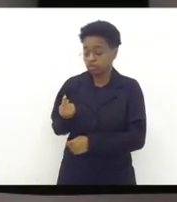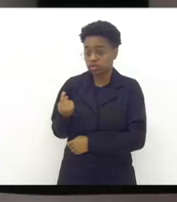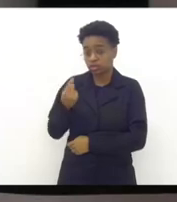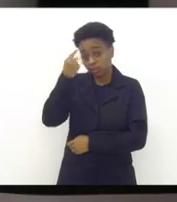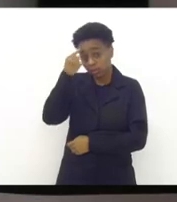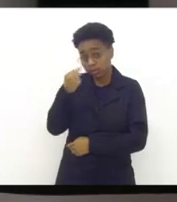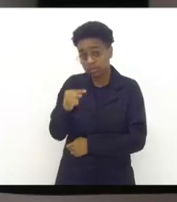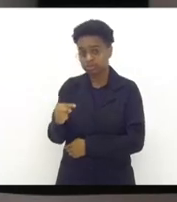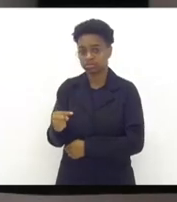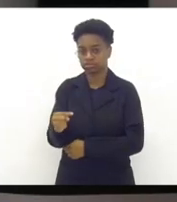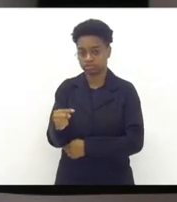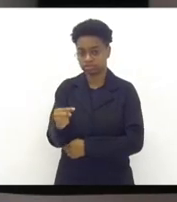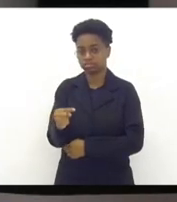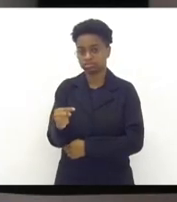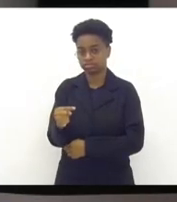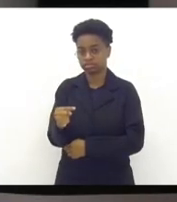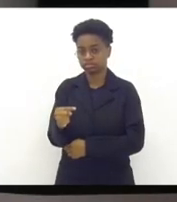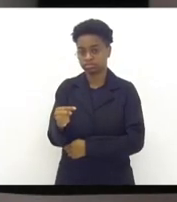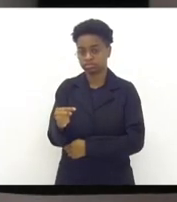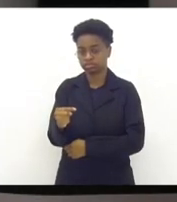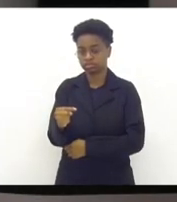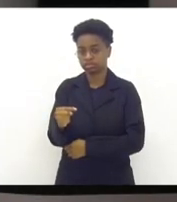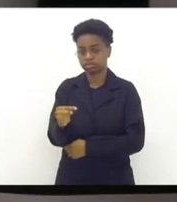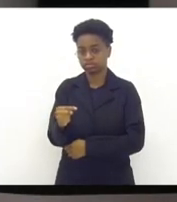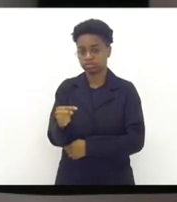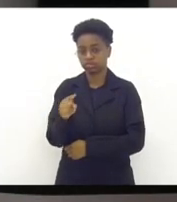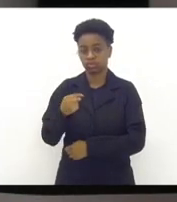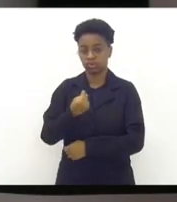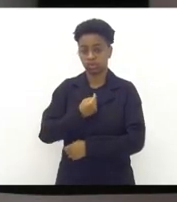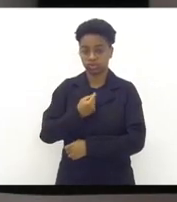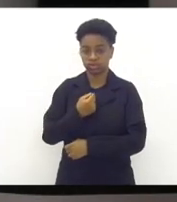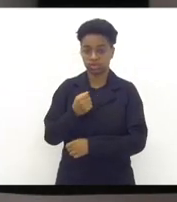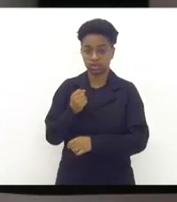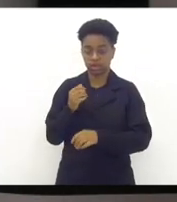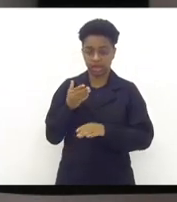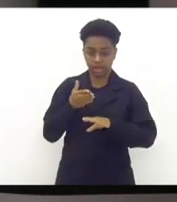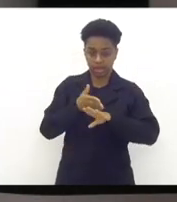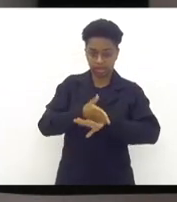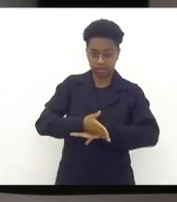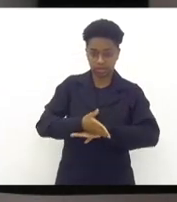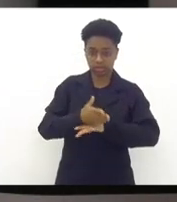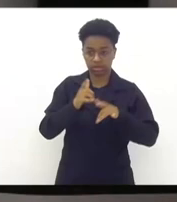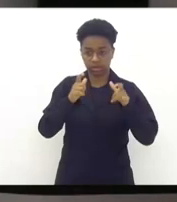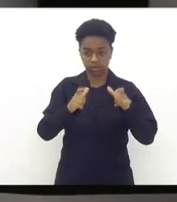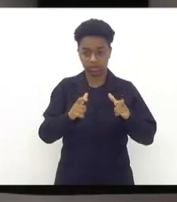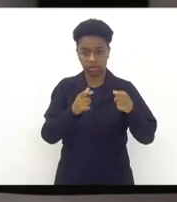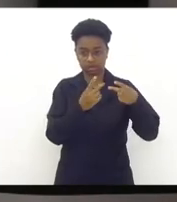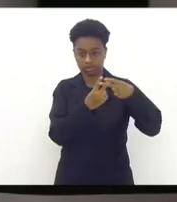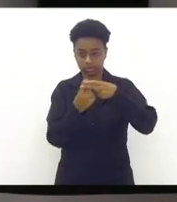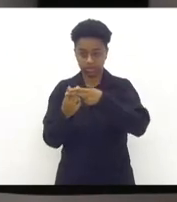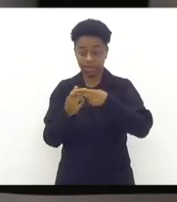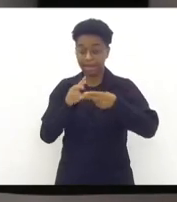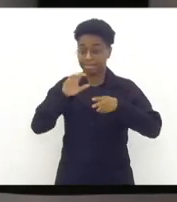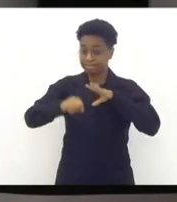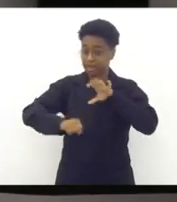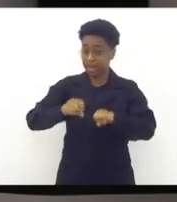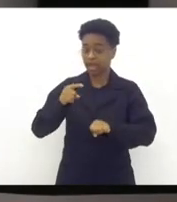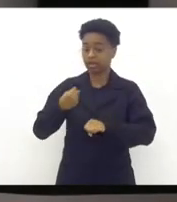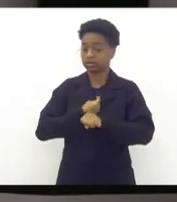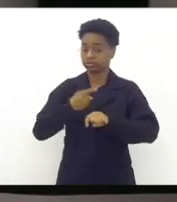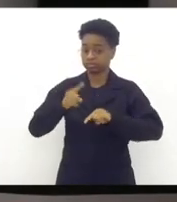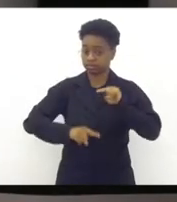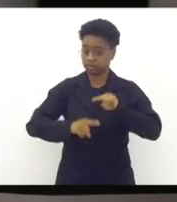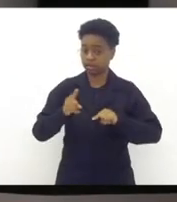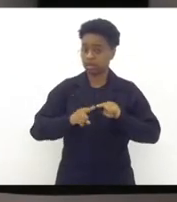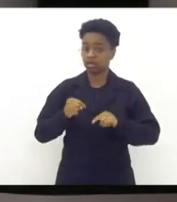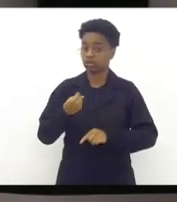semana. Nesse isolamento a qual a gente entra para o presídio, eles tomam nossos pertences e a gente fica